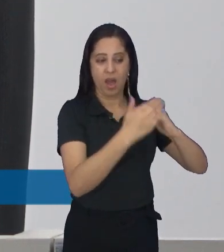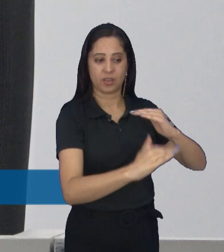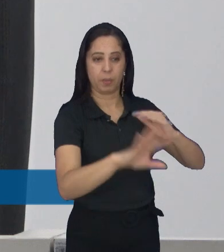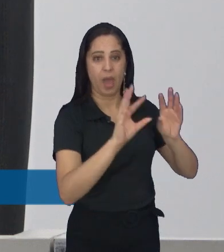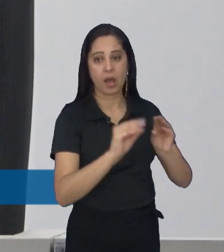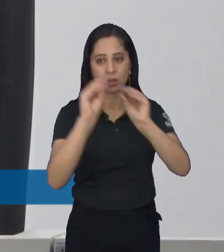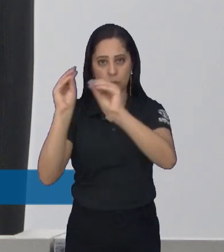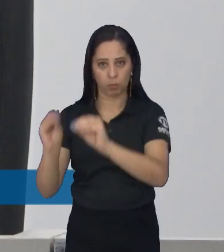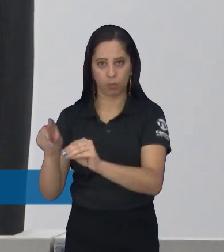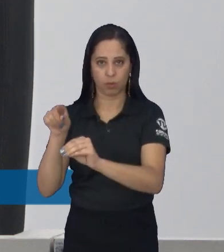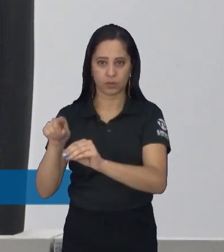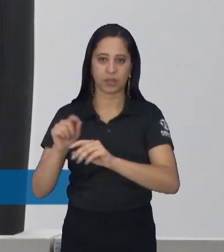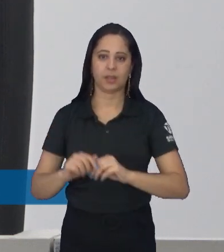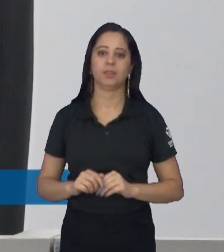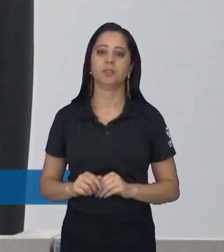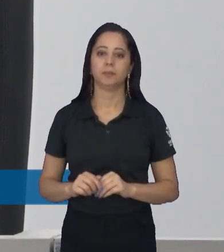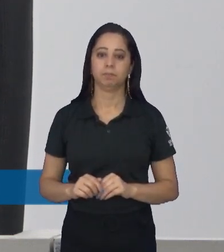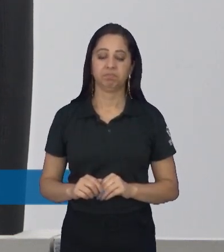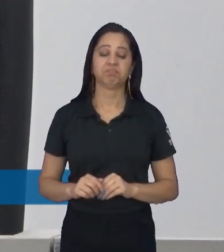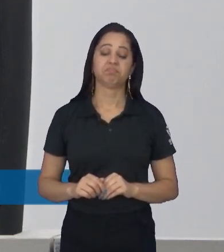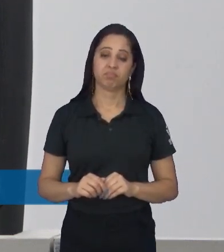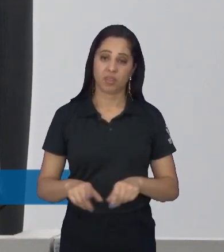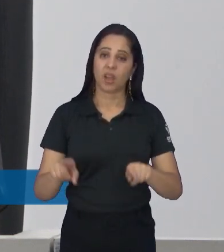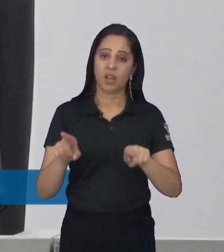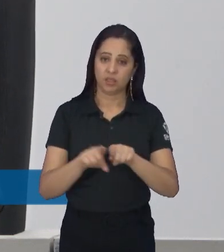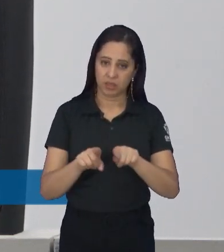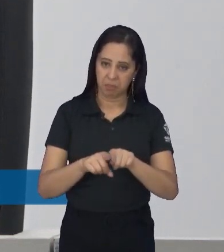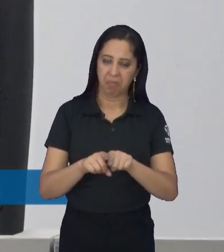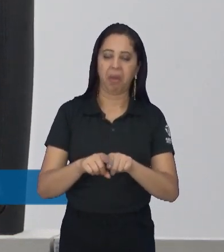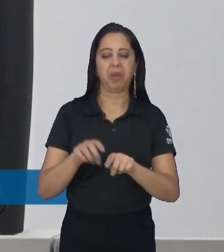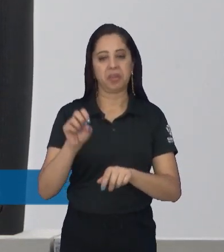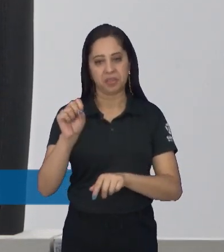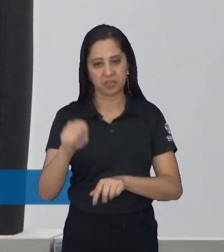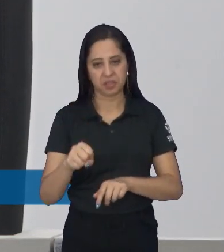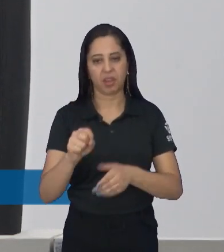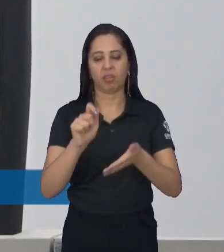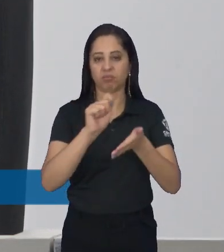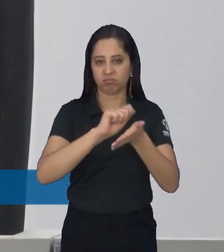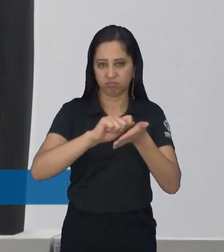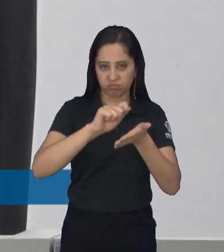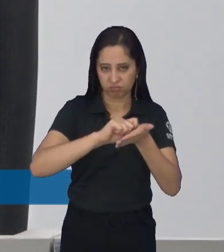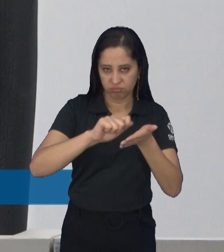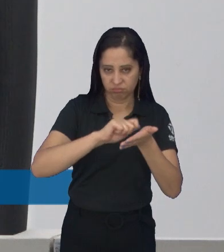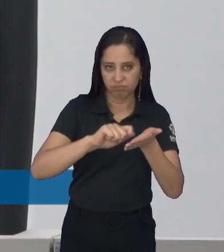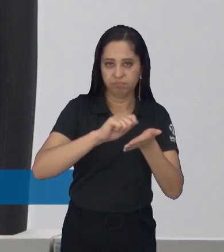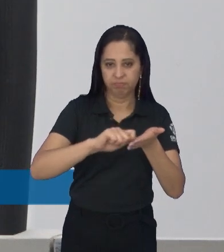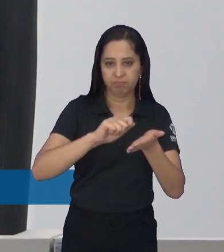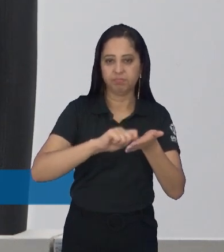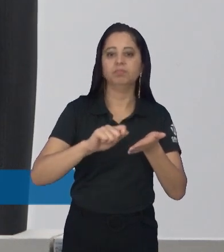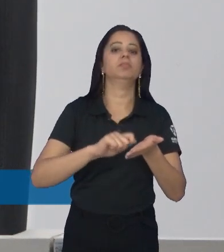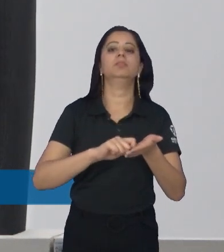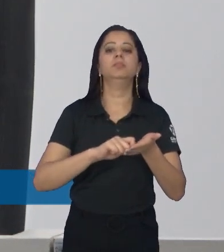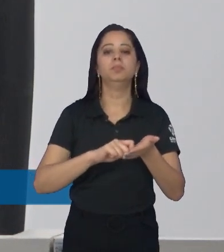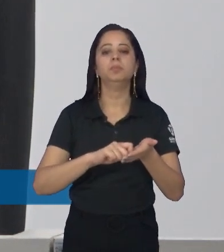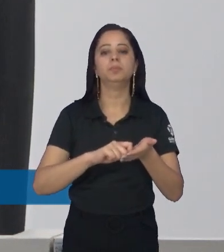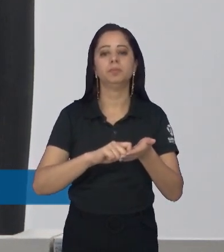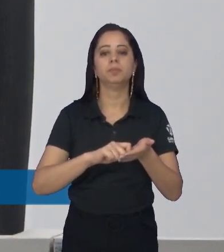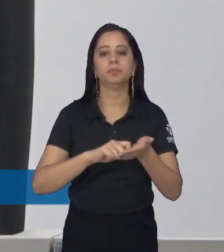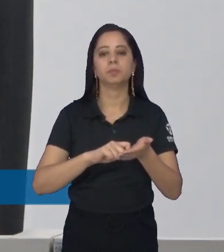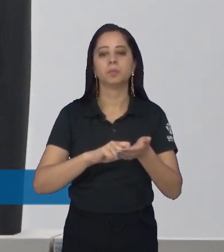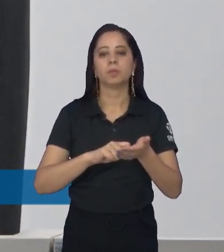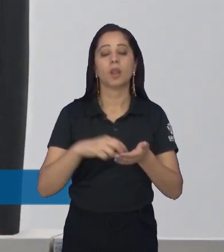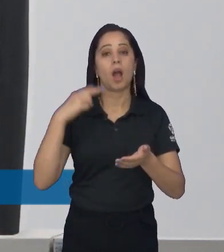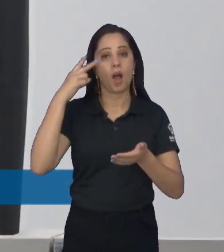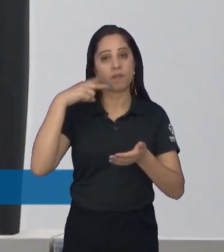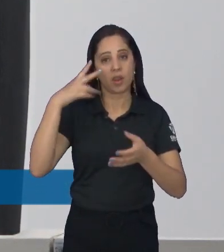relocação né então isso também é uma demanda que depois nós vamos receber E aí como contribuição